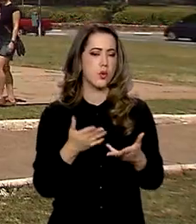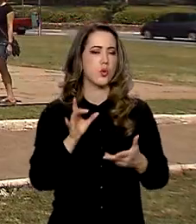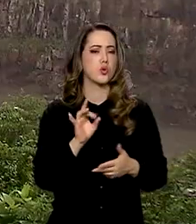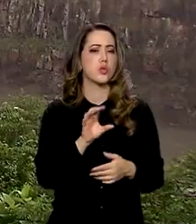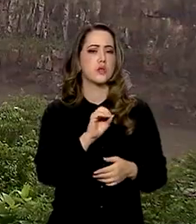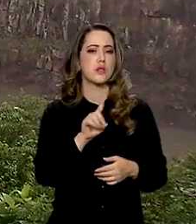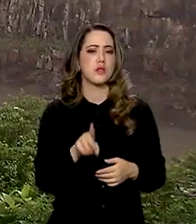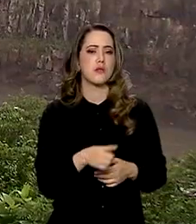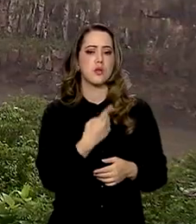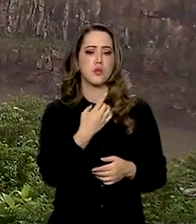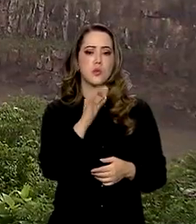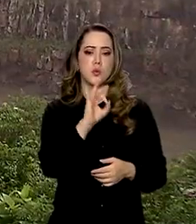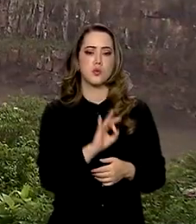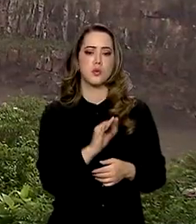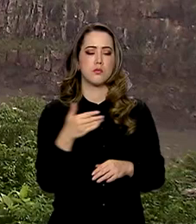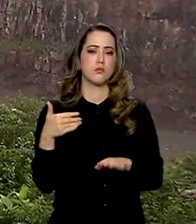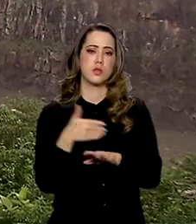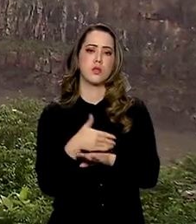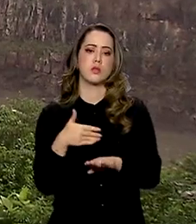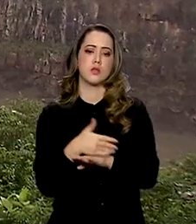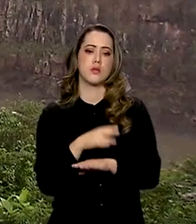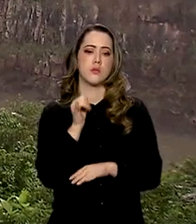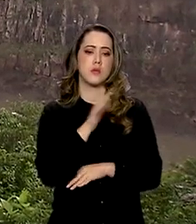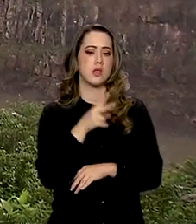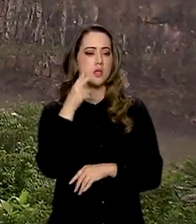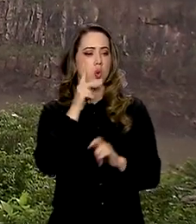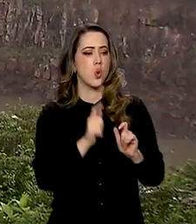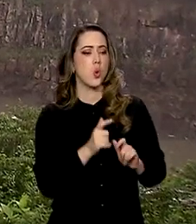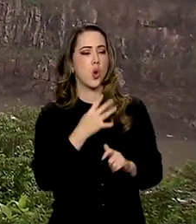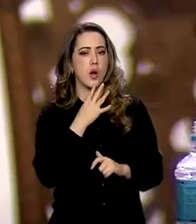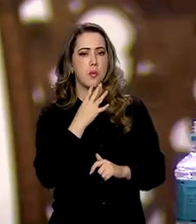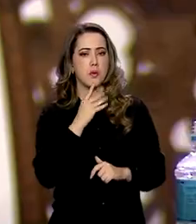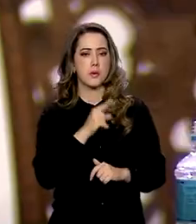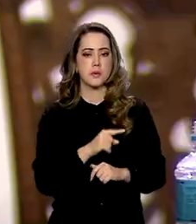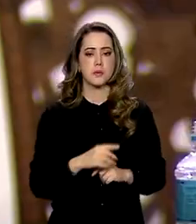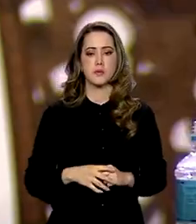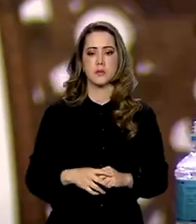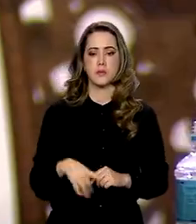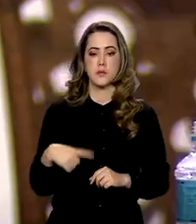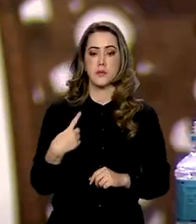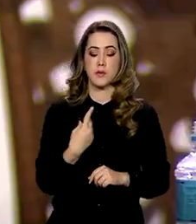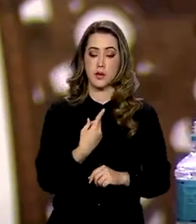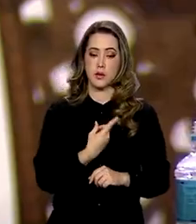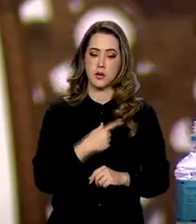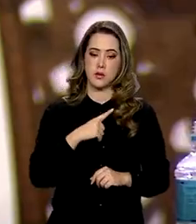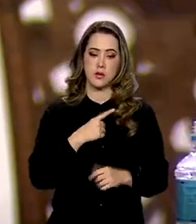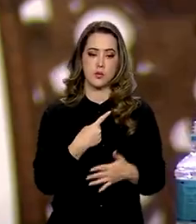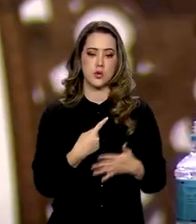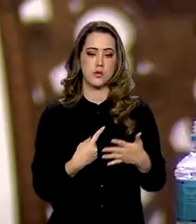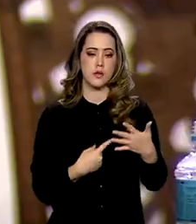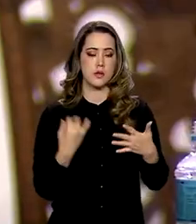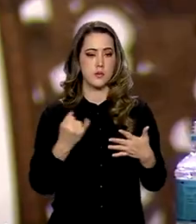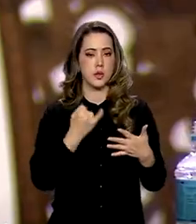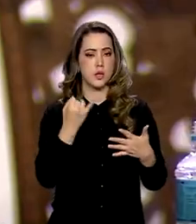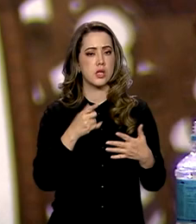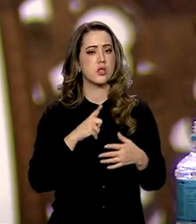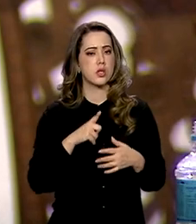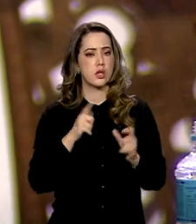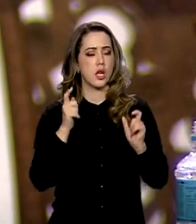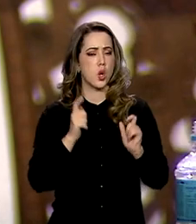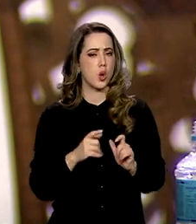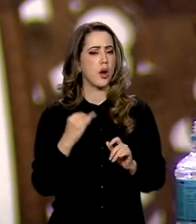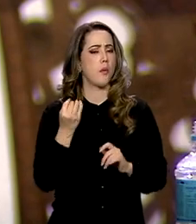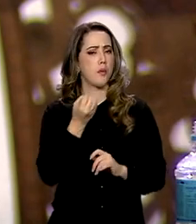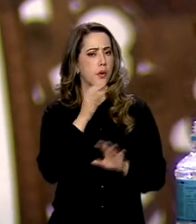0,1% deles tem o Brasil como destino nós temos inúmeros atrativos que já possuem infraestrutura